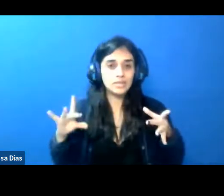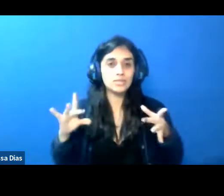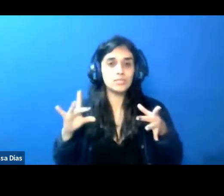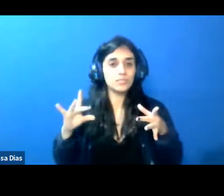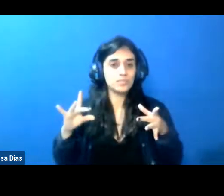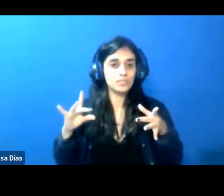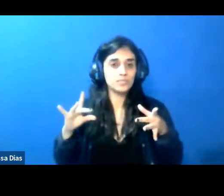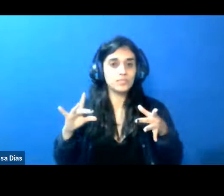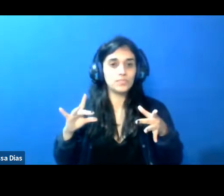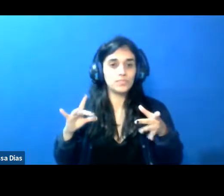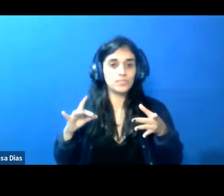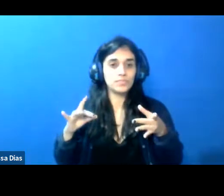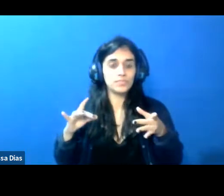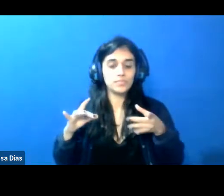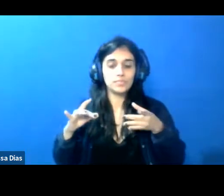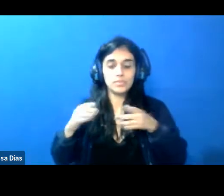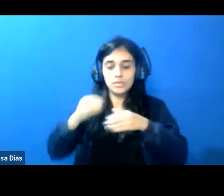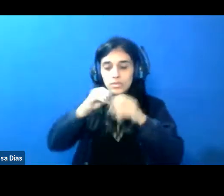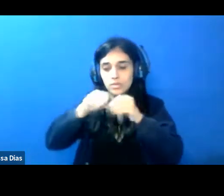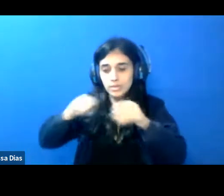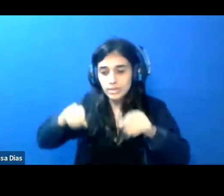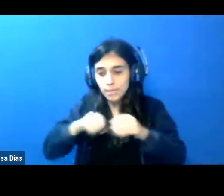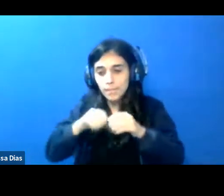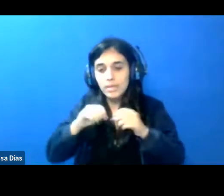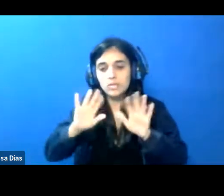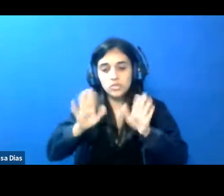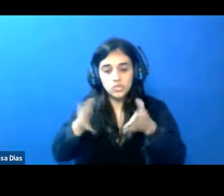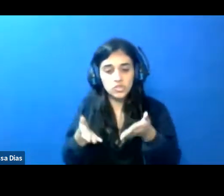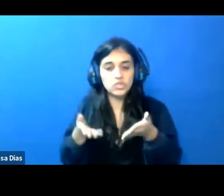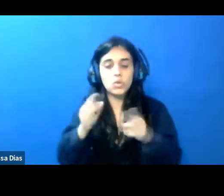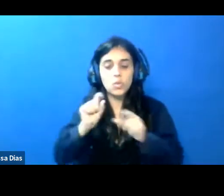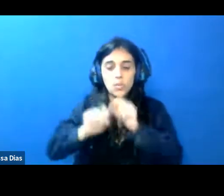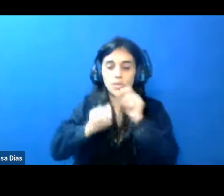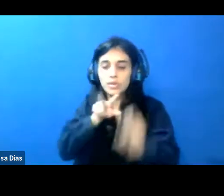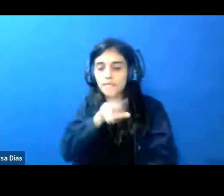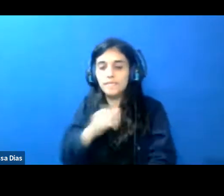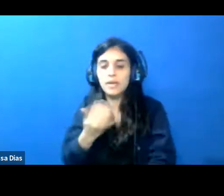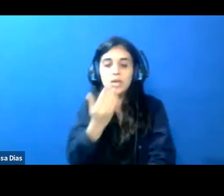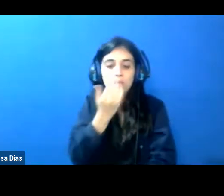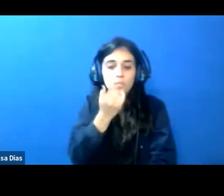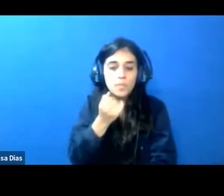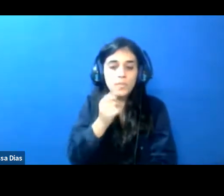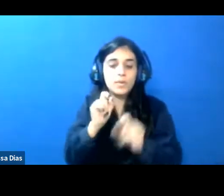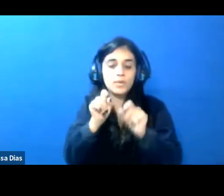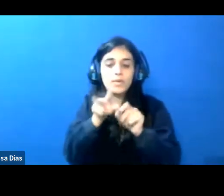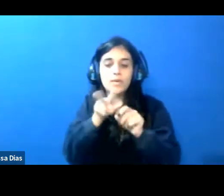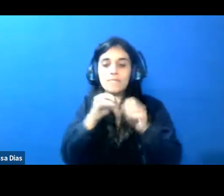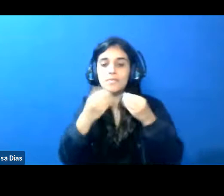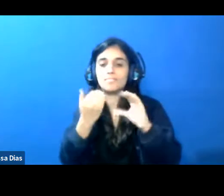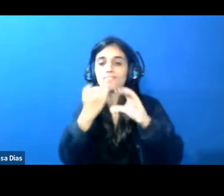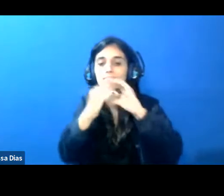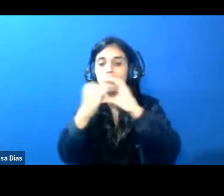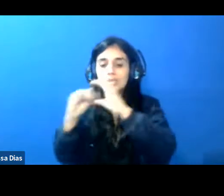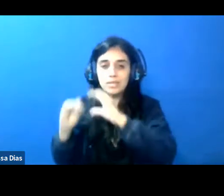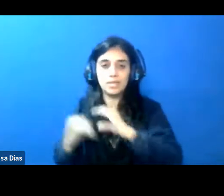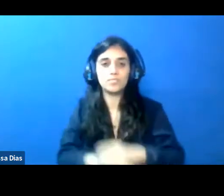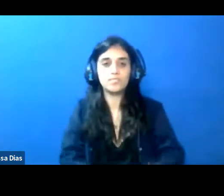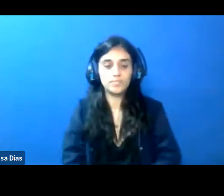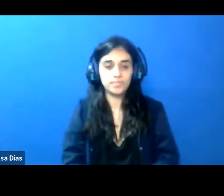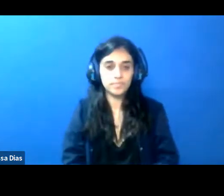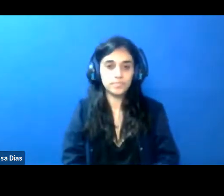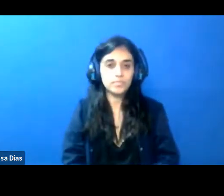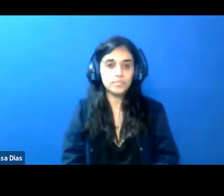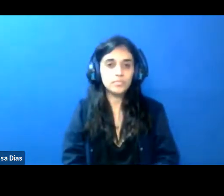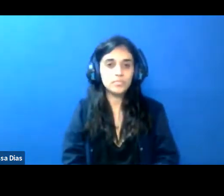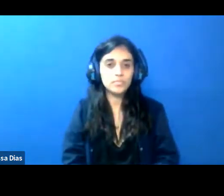nossos biofertilizantes, daquilo que a gente vai comer e daquilo que a gente vai ofertar. Então, a gente veio trabalhando todo esse